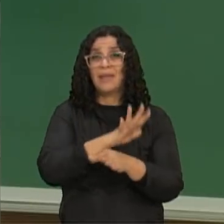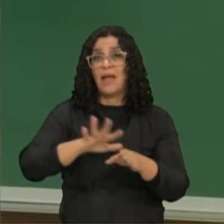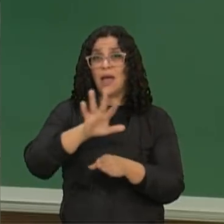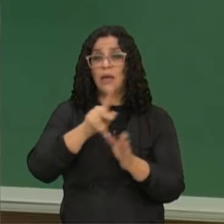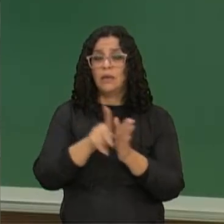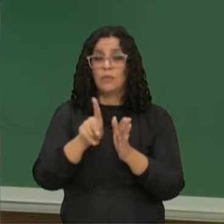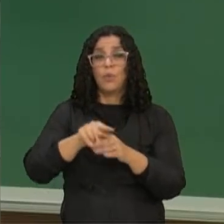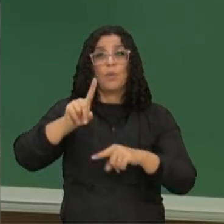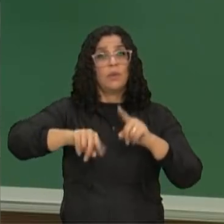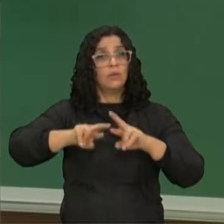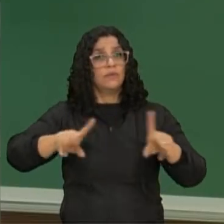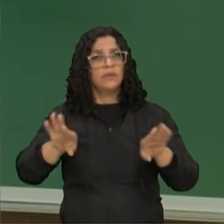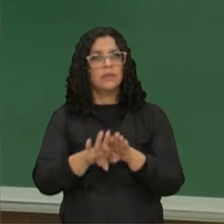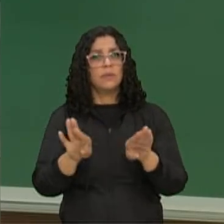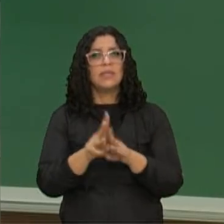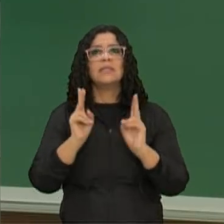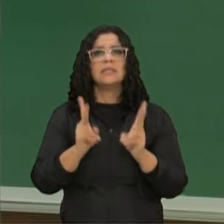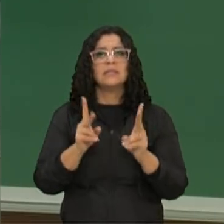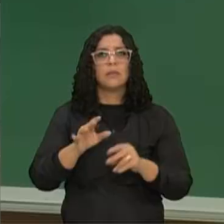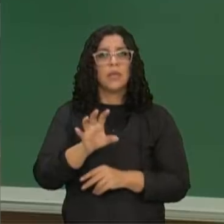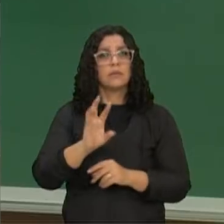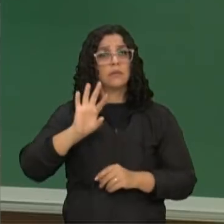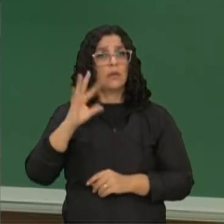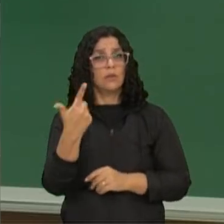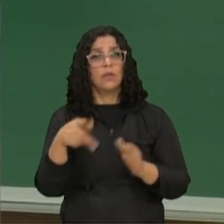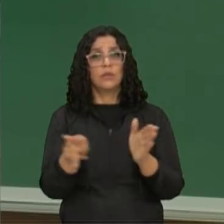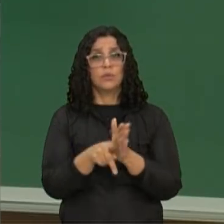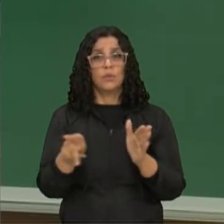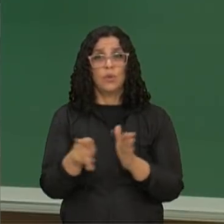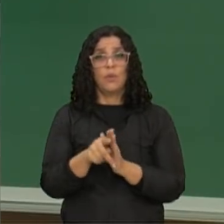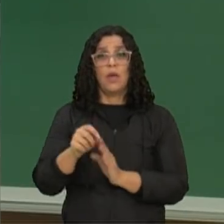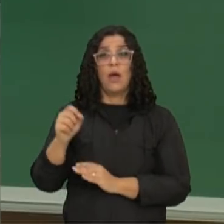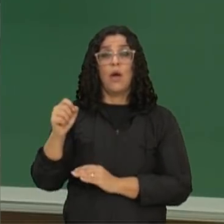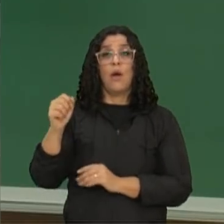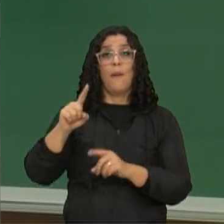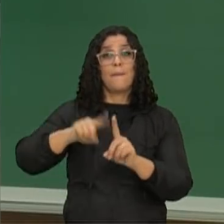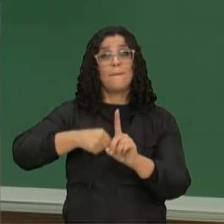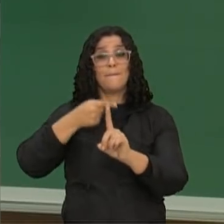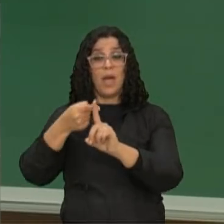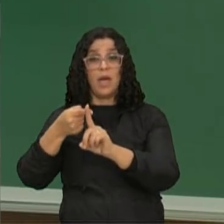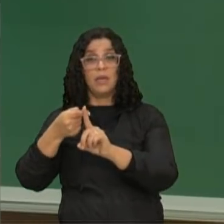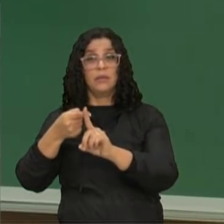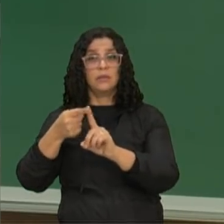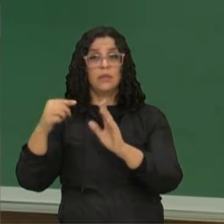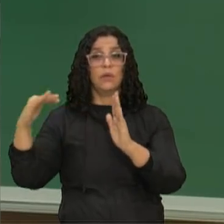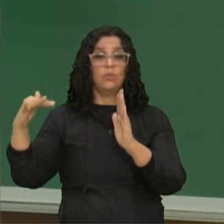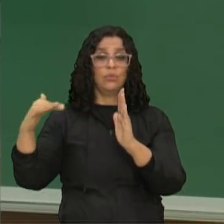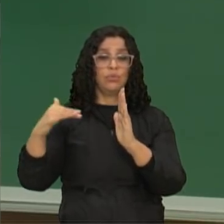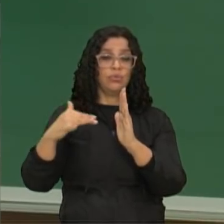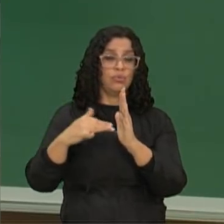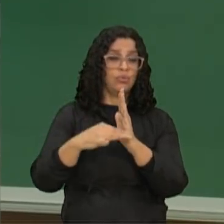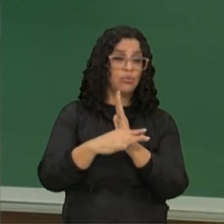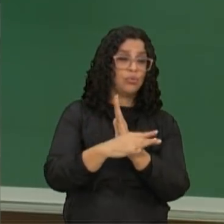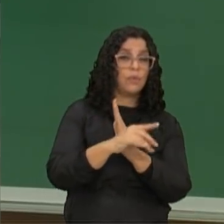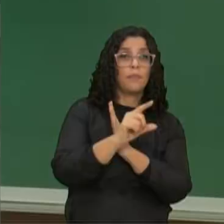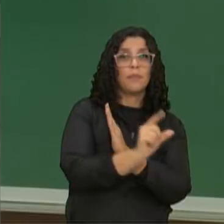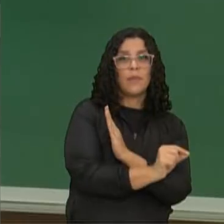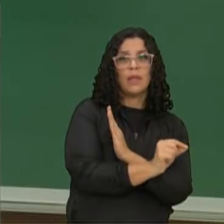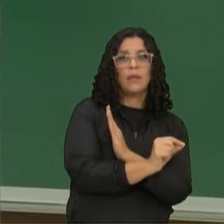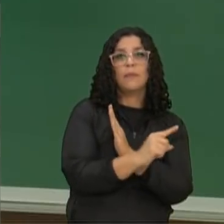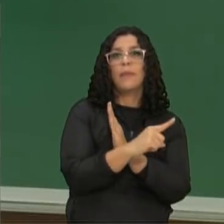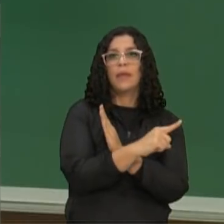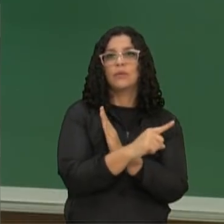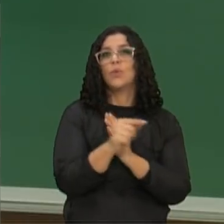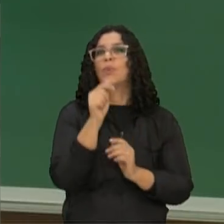detalhe, isso sempre ocorre nessa circunstância, avançando do meio mais para o menos refringente, da água para o ar, por exemplo.